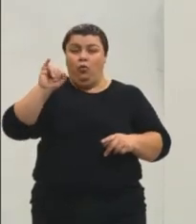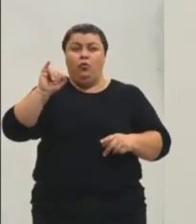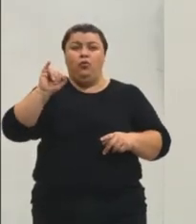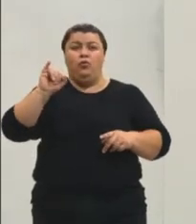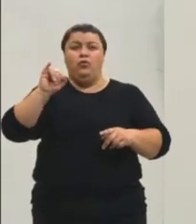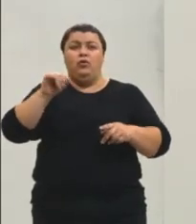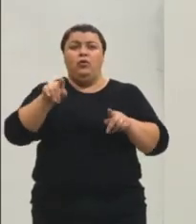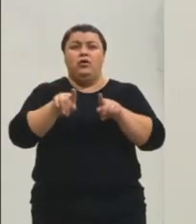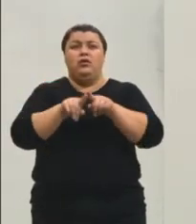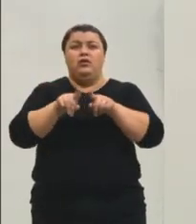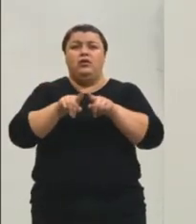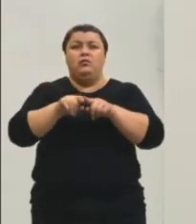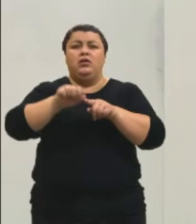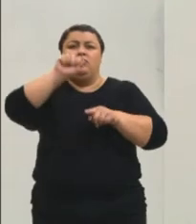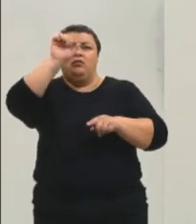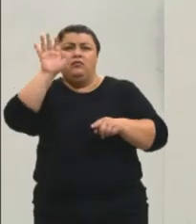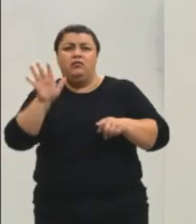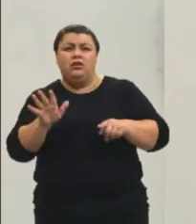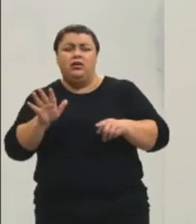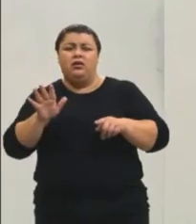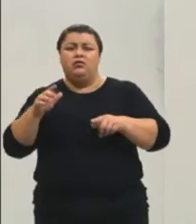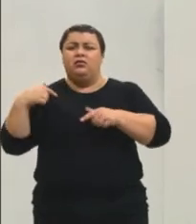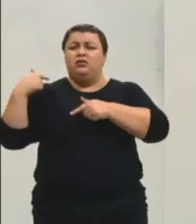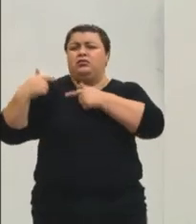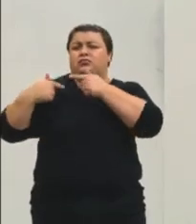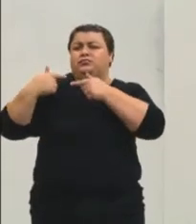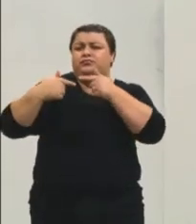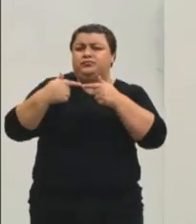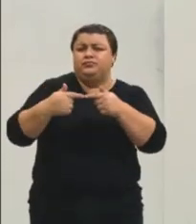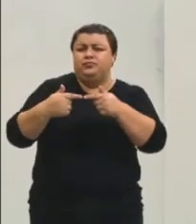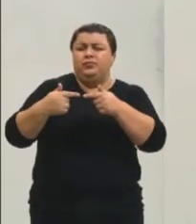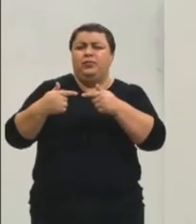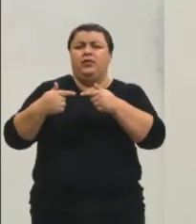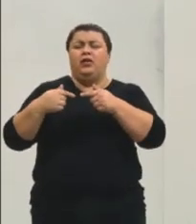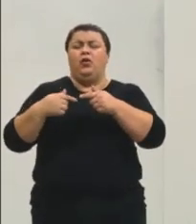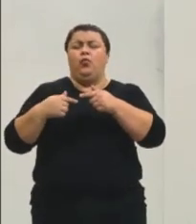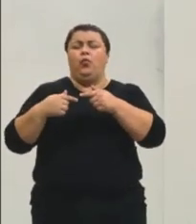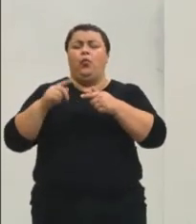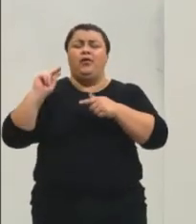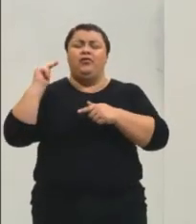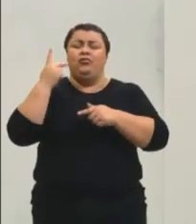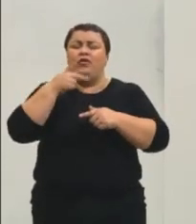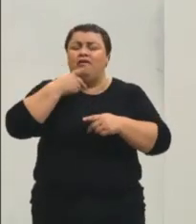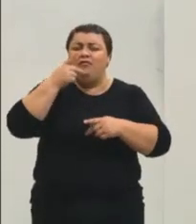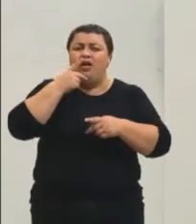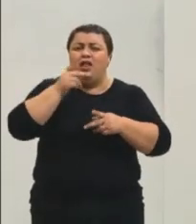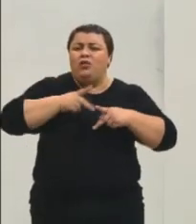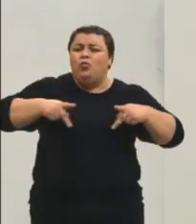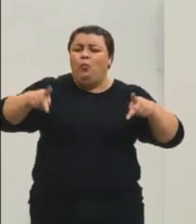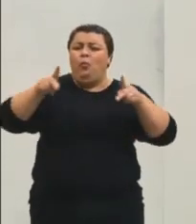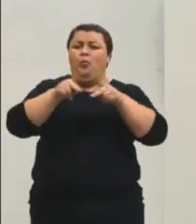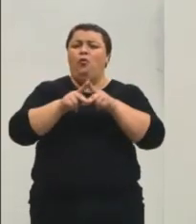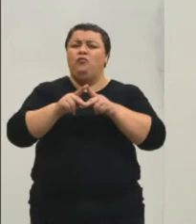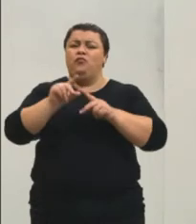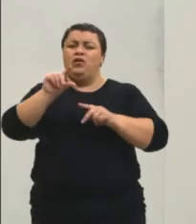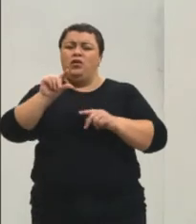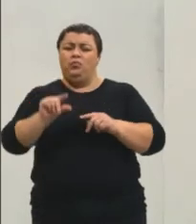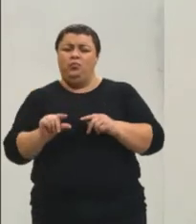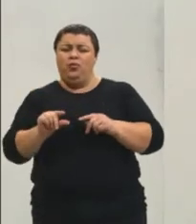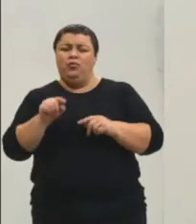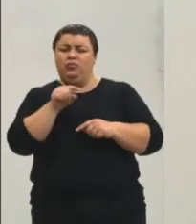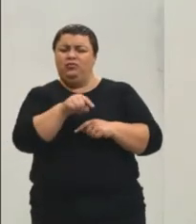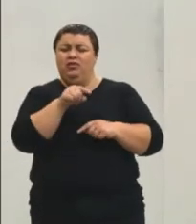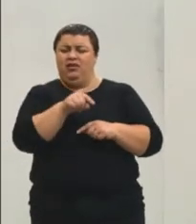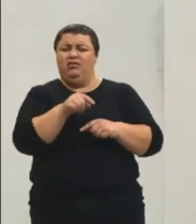africanos e seus descendentes de uma história então aqui Fale mais do povo e menos desses heróis que praticaram a